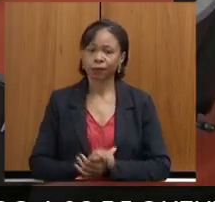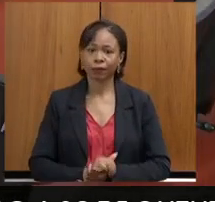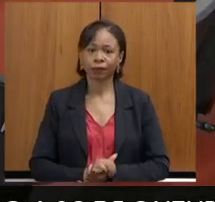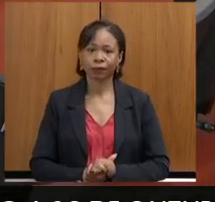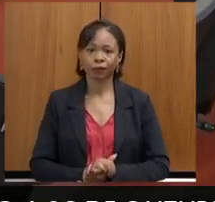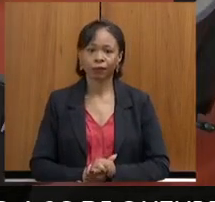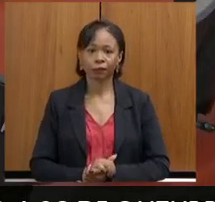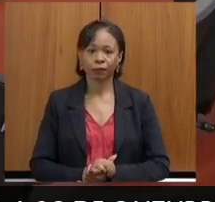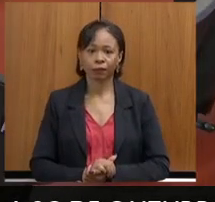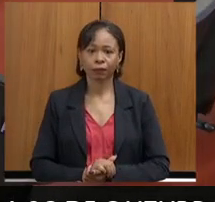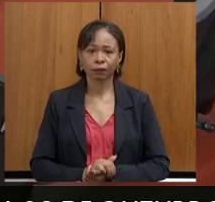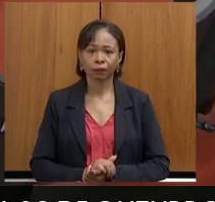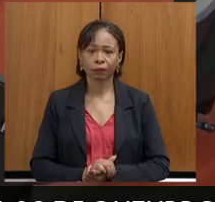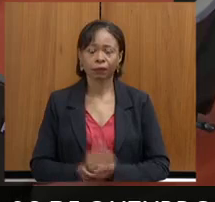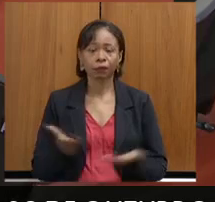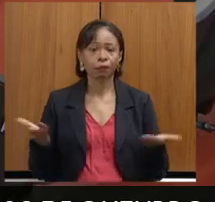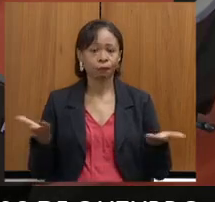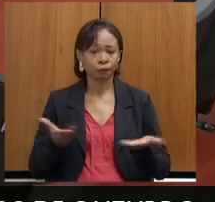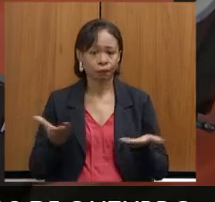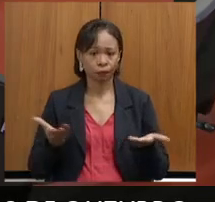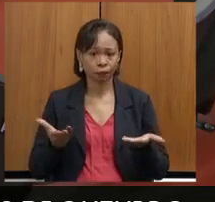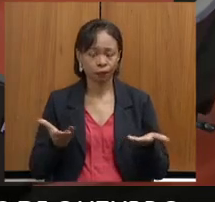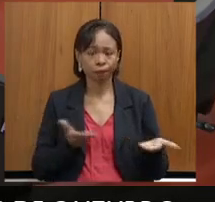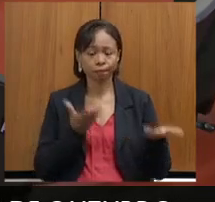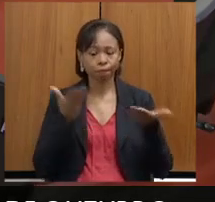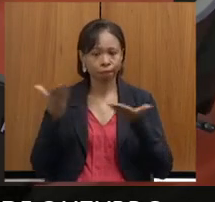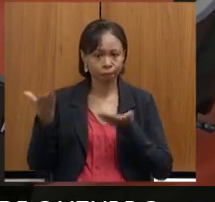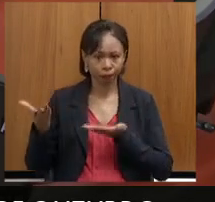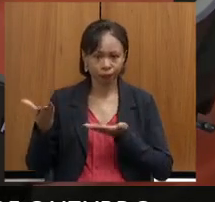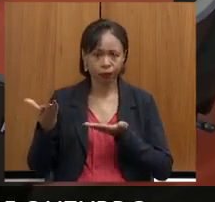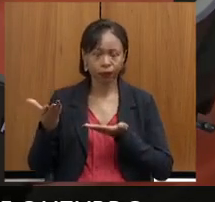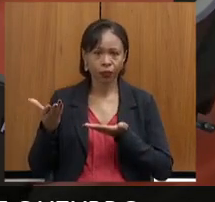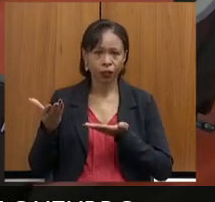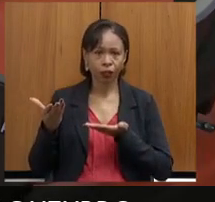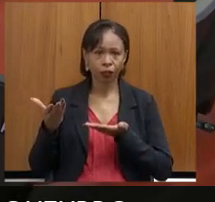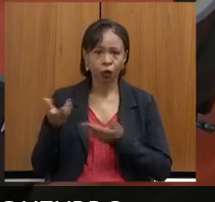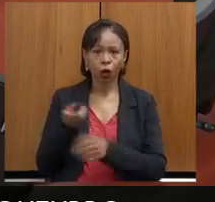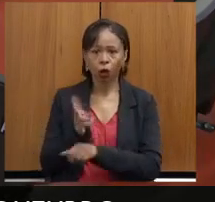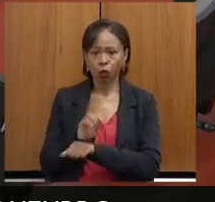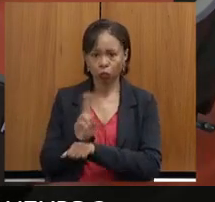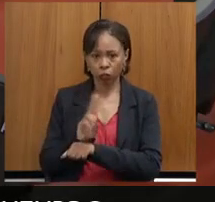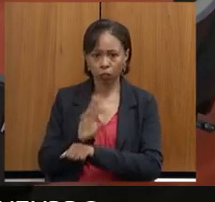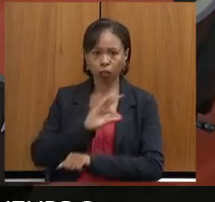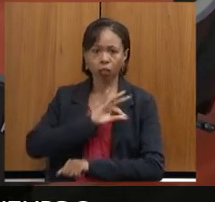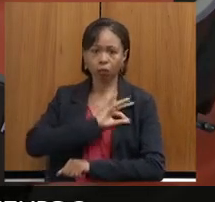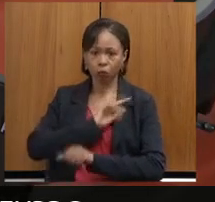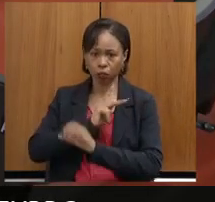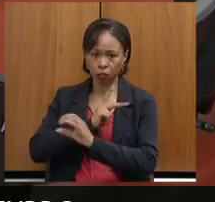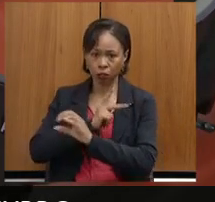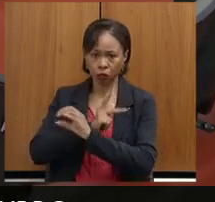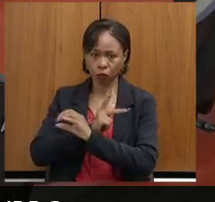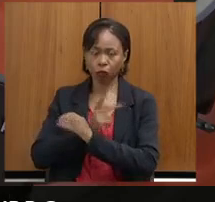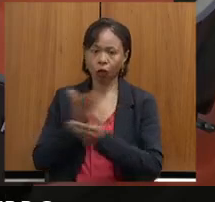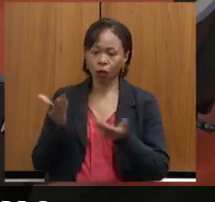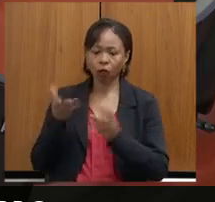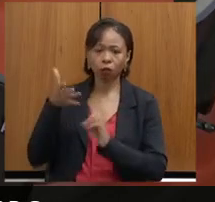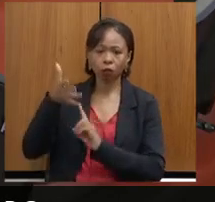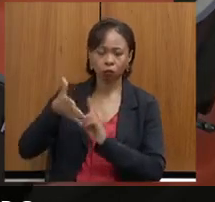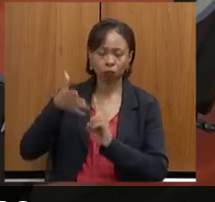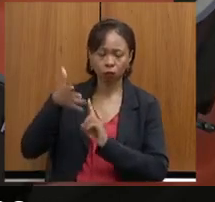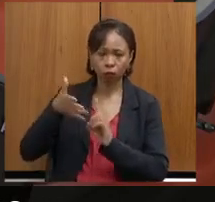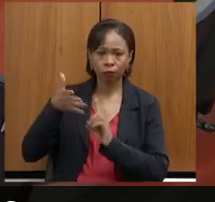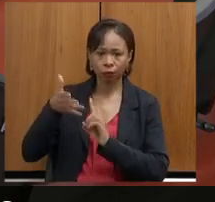presidência passa a palavra ao Dr Joaquim Francisco Neto e Silva para